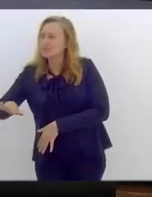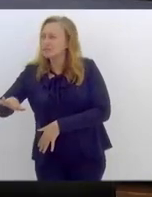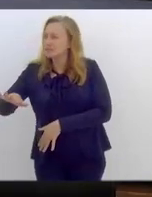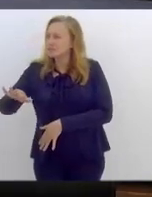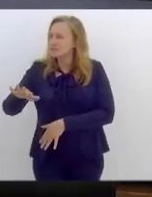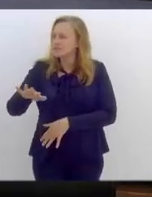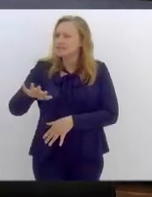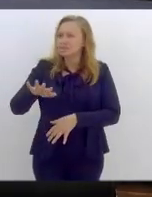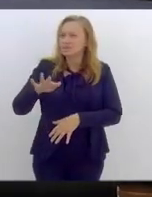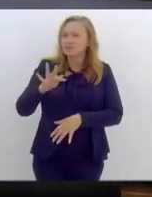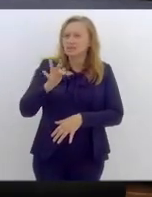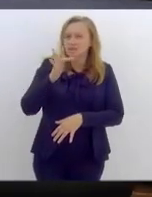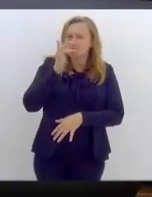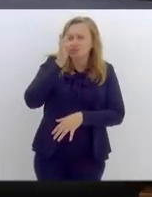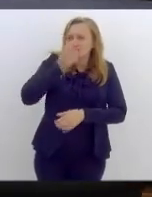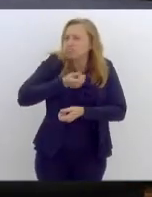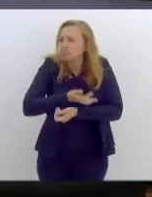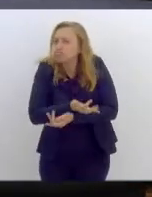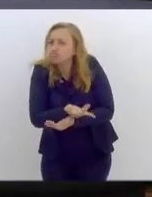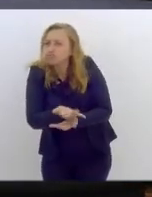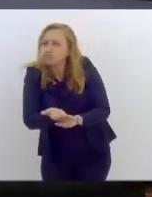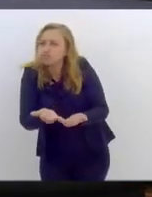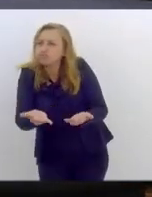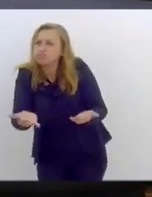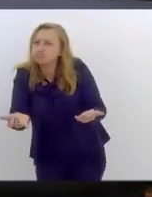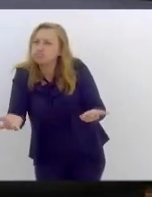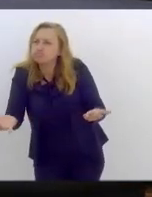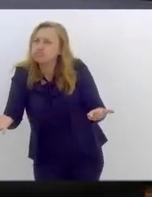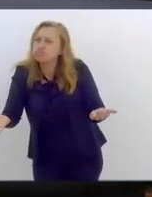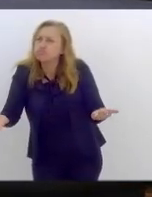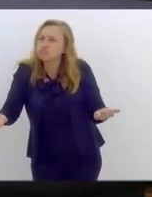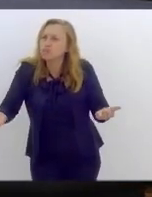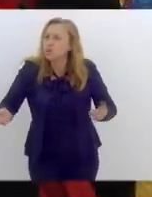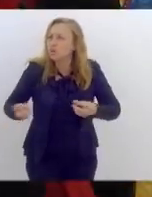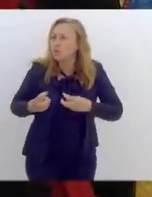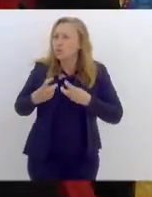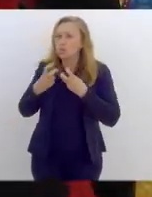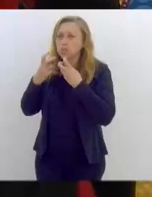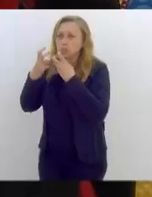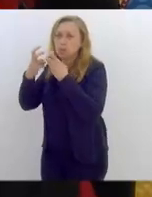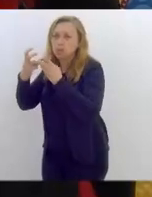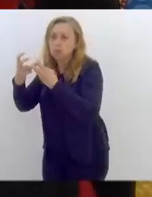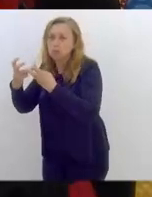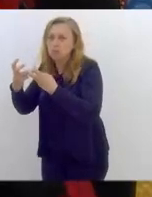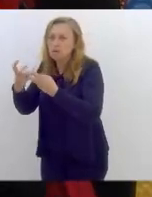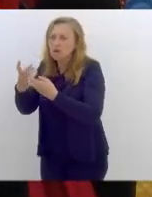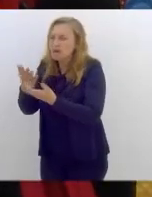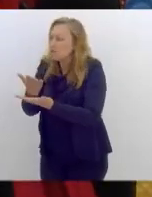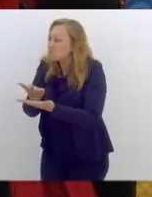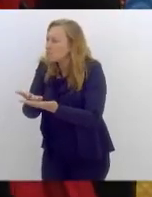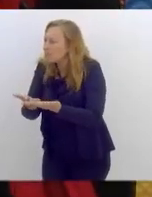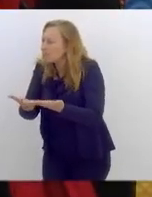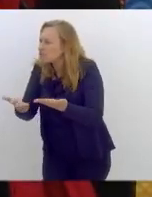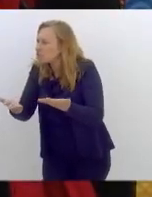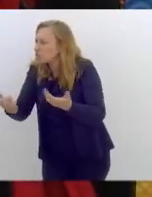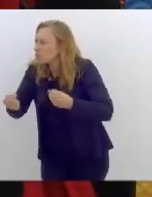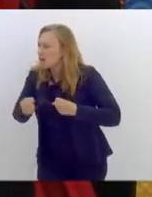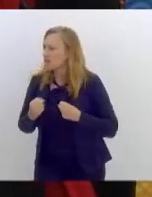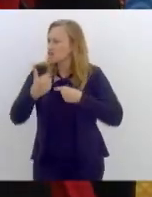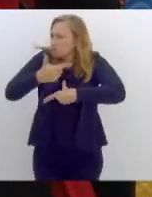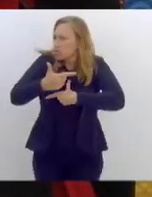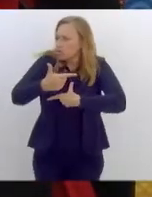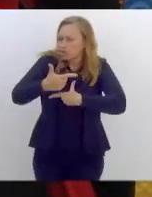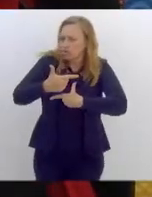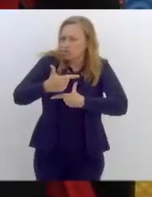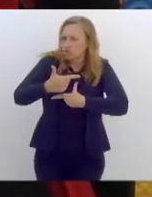Passei pelo jardim da Cartagena, a verbena invocando, e perdi o anel de minha sorte ao